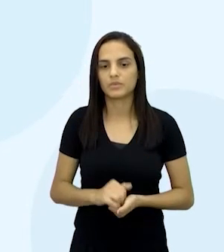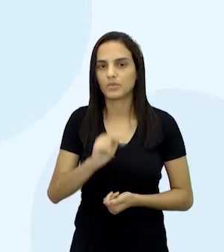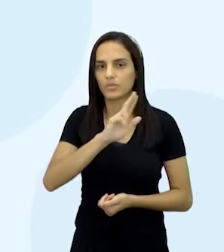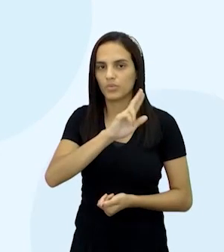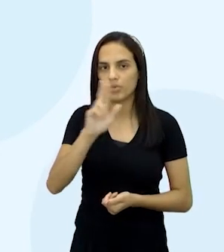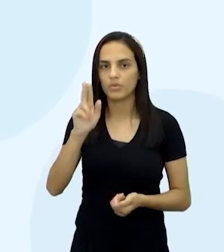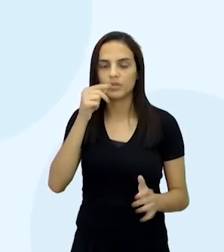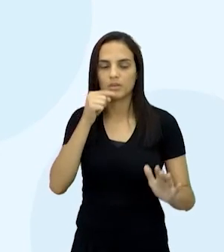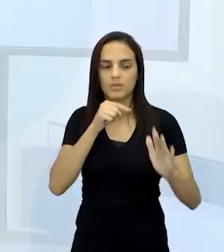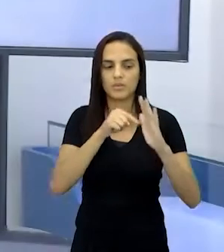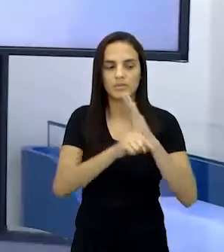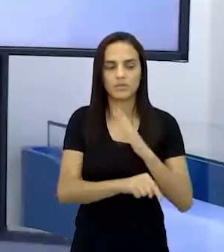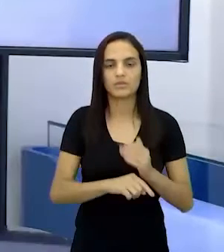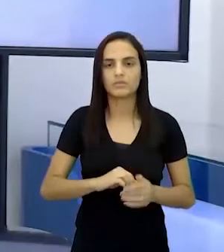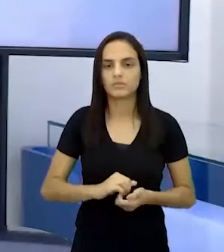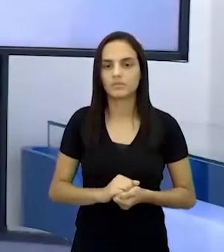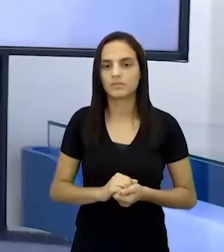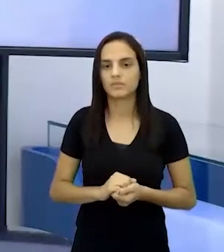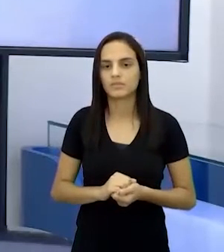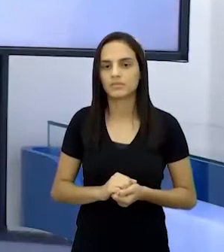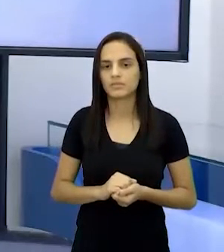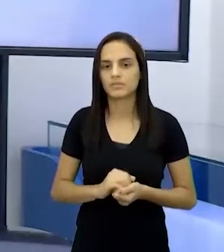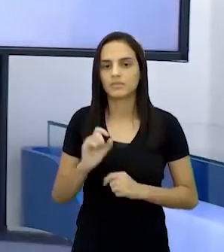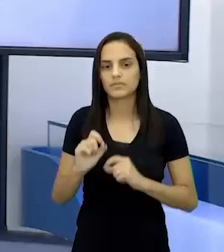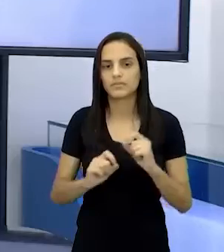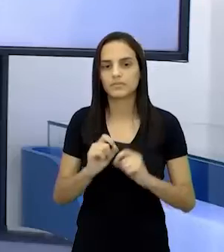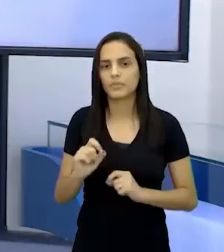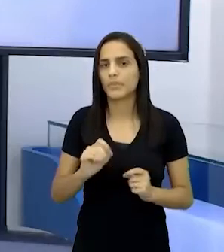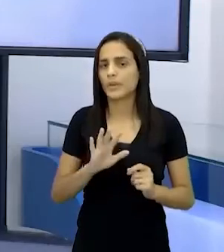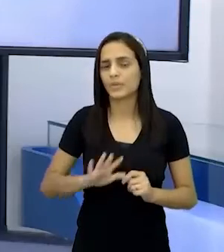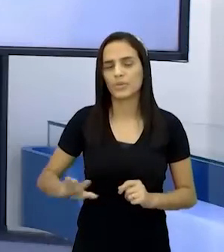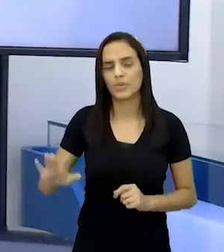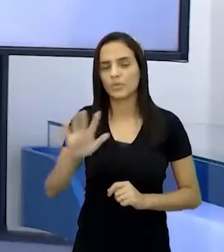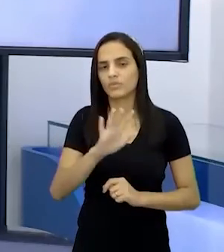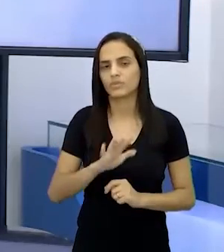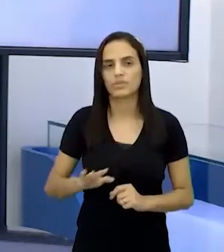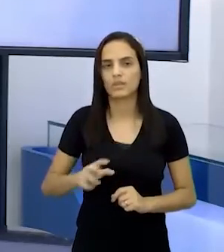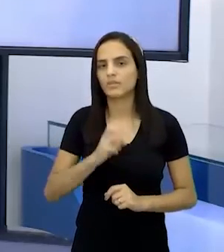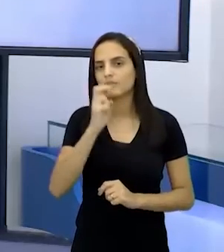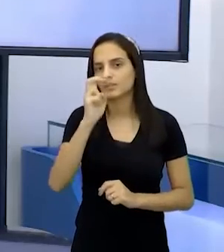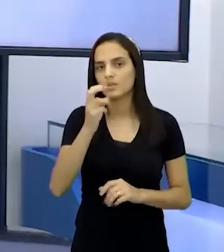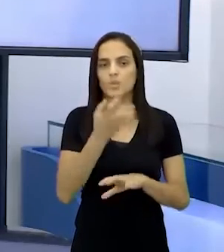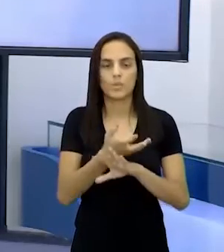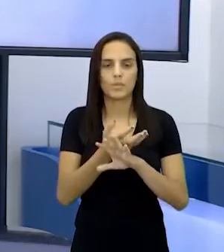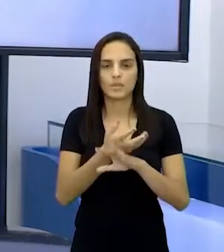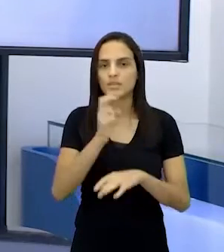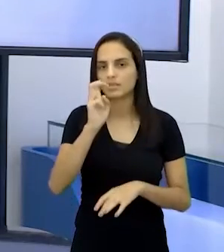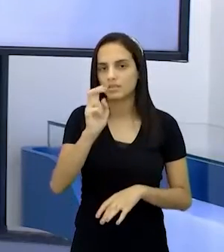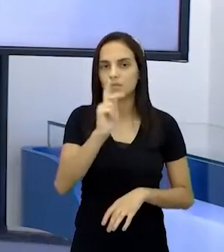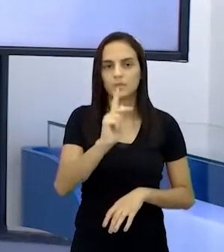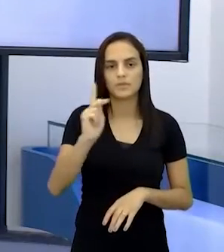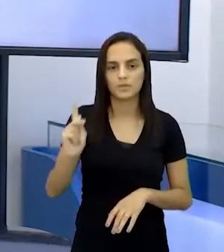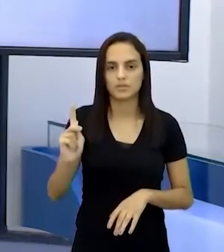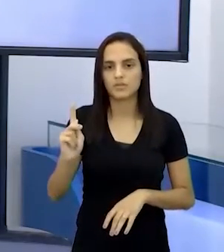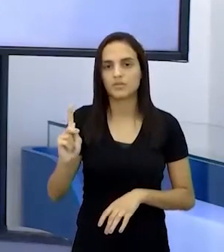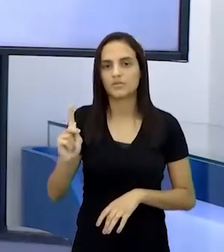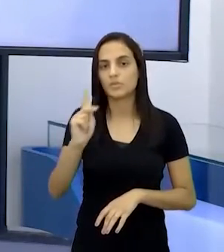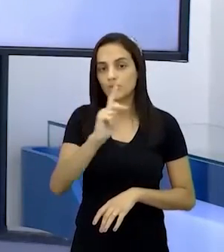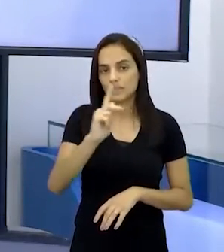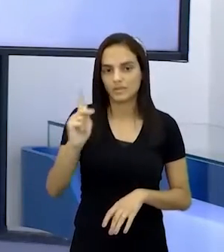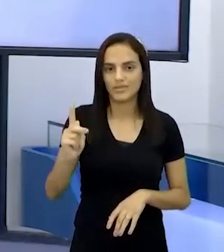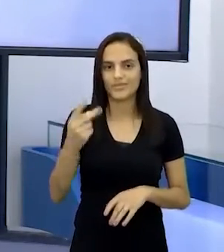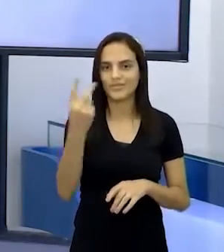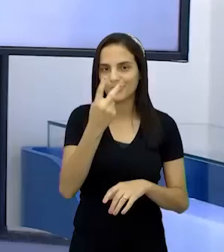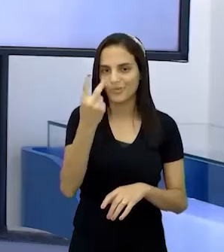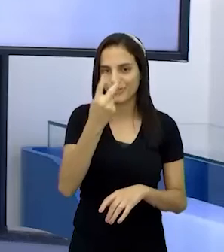nosso aprofundamento, que é para todo mundo aí, para os 5 componentes, 5 professores. Dos 5, 2